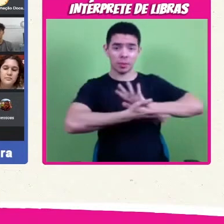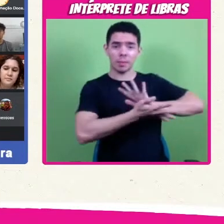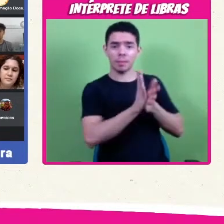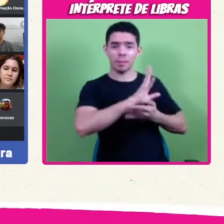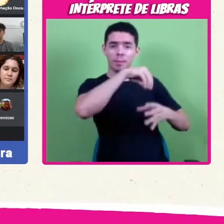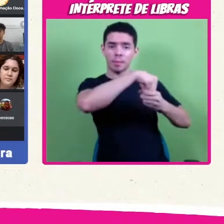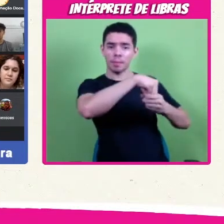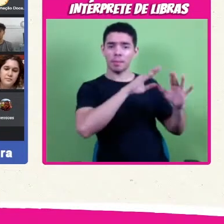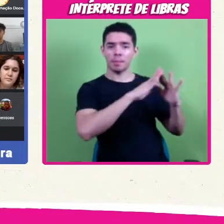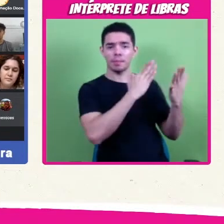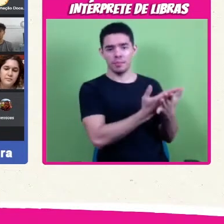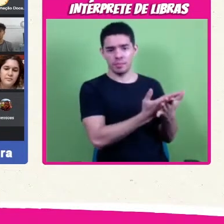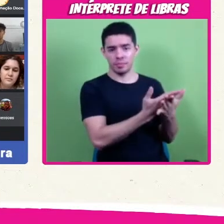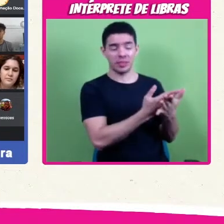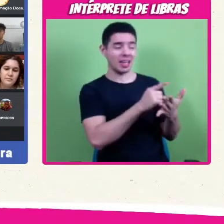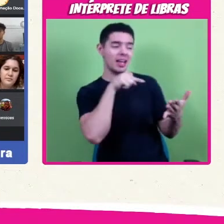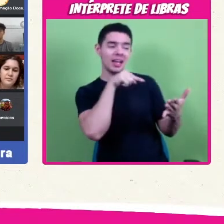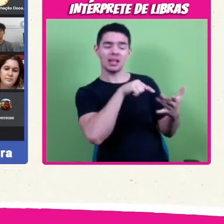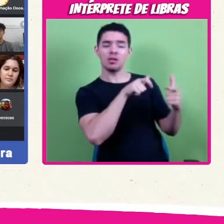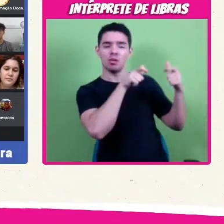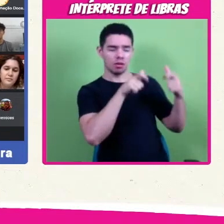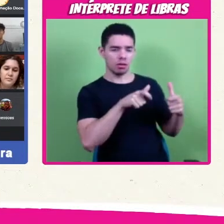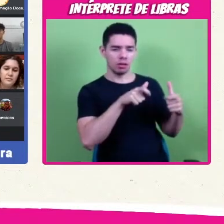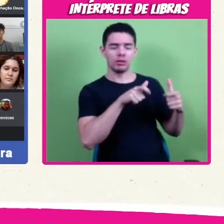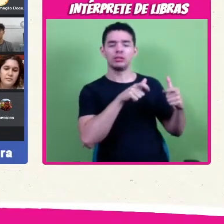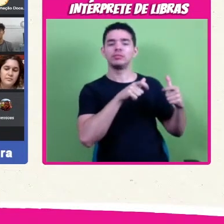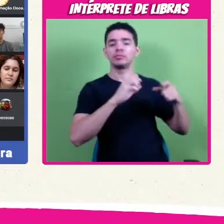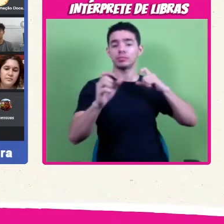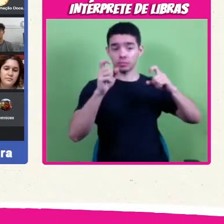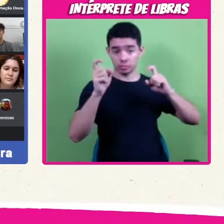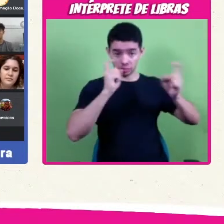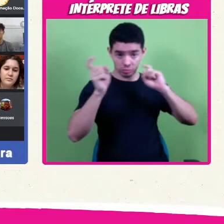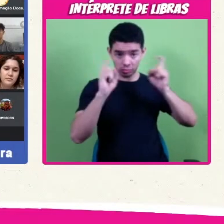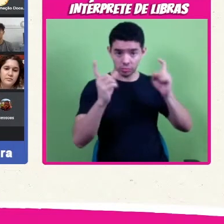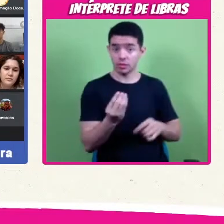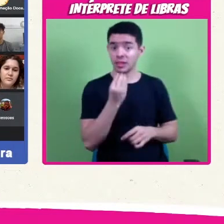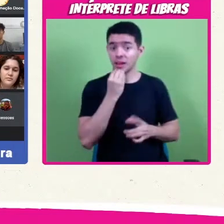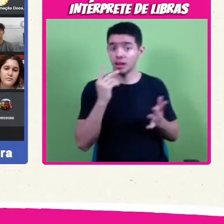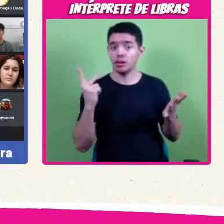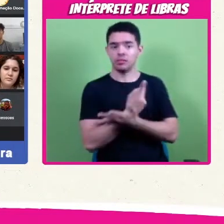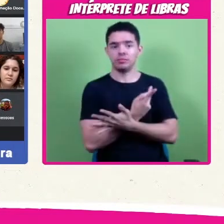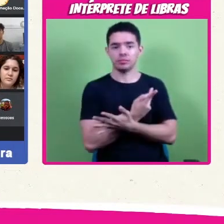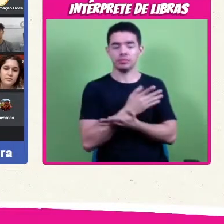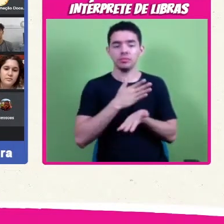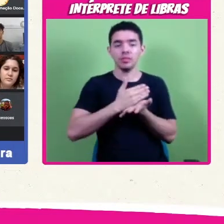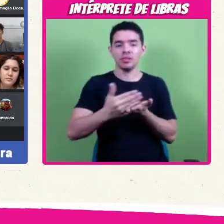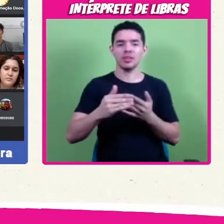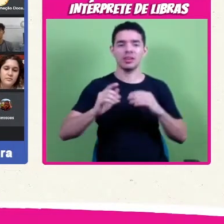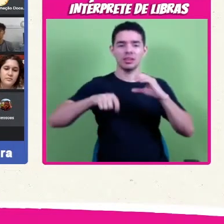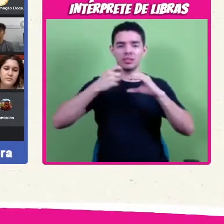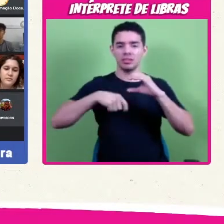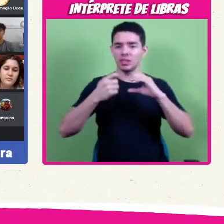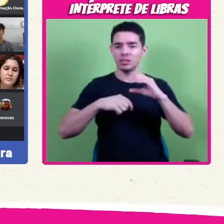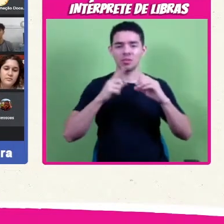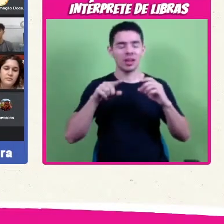exatamente lá, nesse lugar, em que essas discussões devem, de fato, acontecer. Né? O começo do vídeo é aterrador, assim,